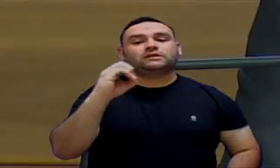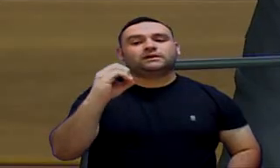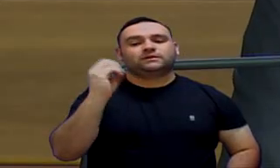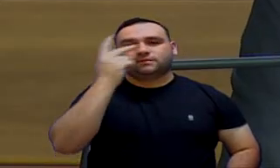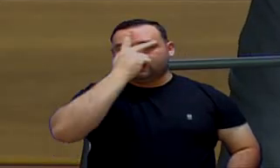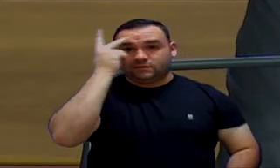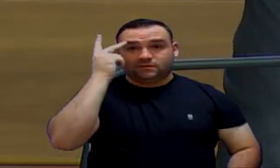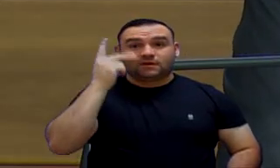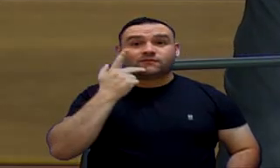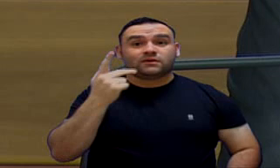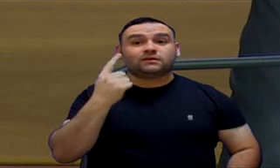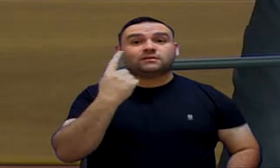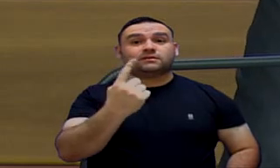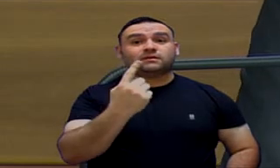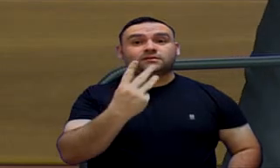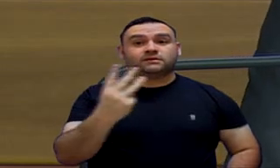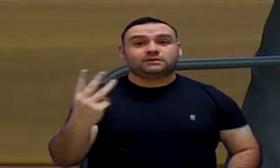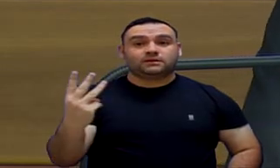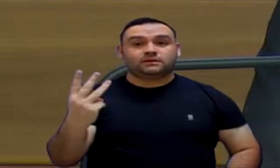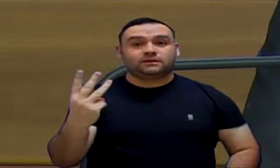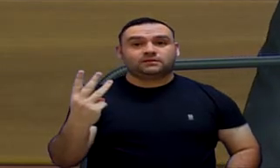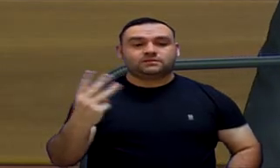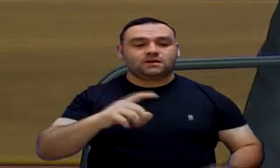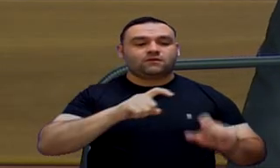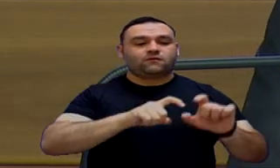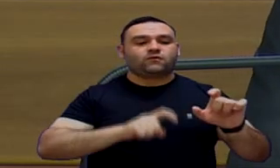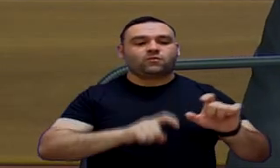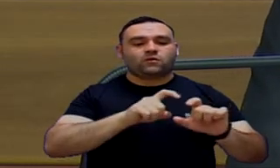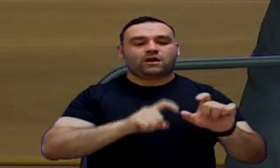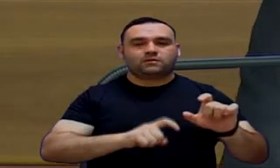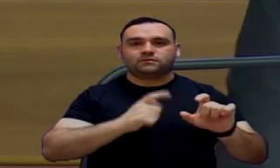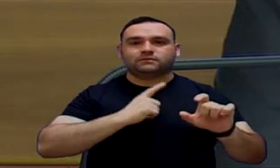tá escrito lá 133 formulados